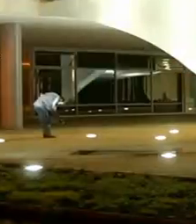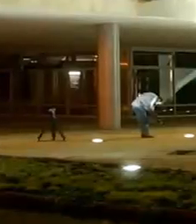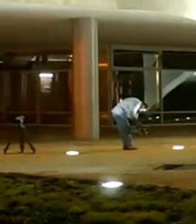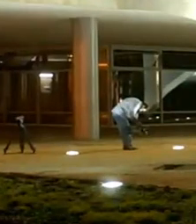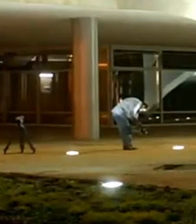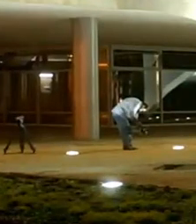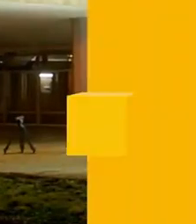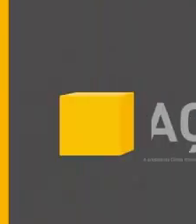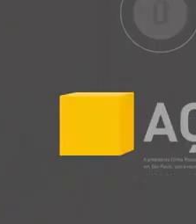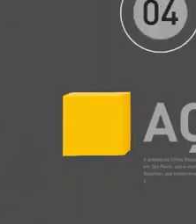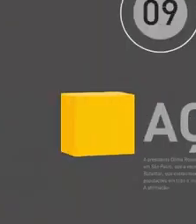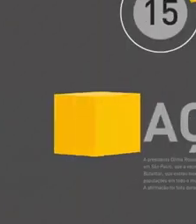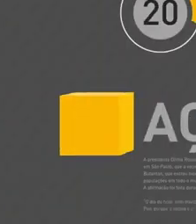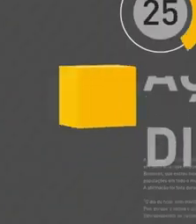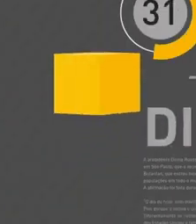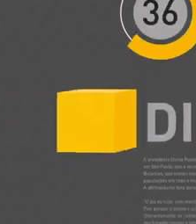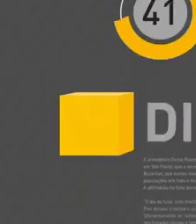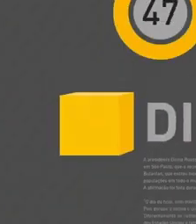Federal